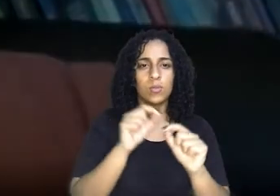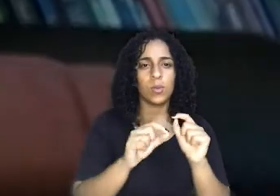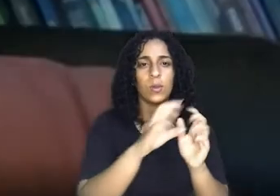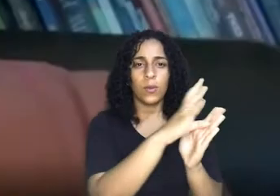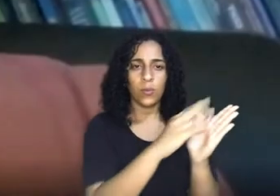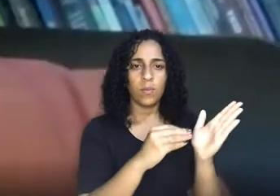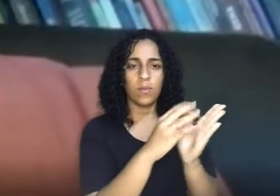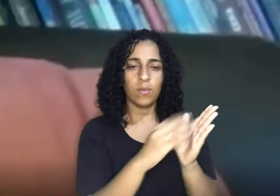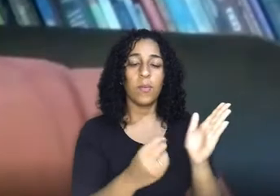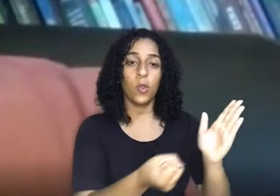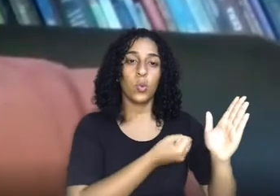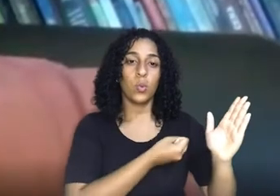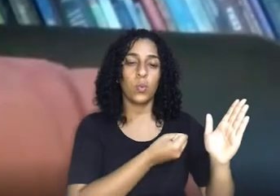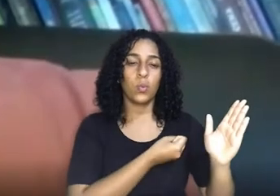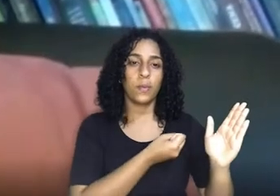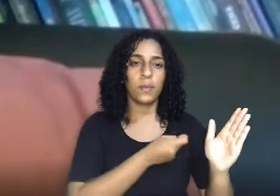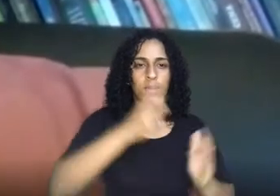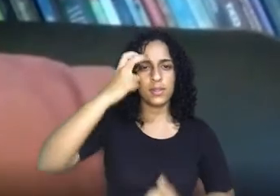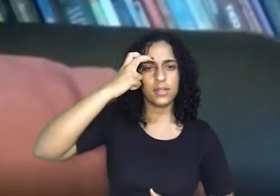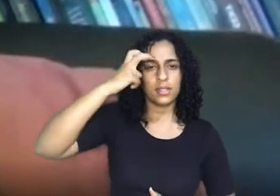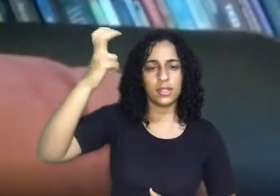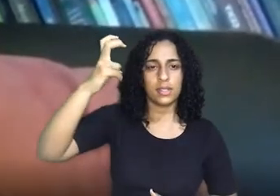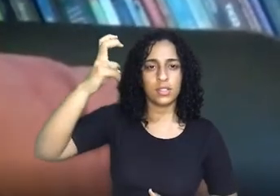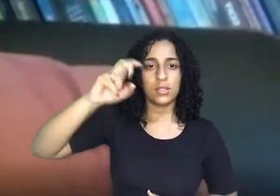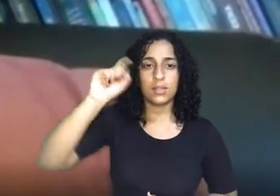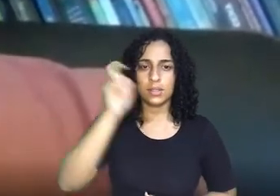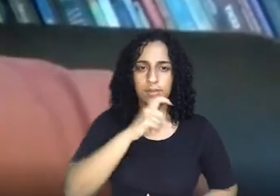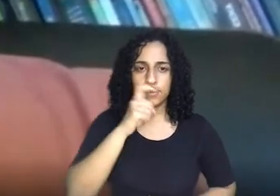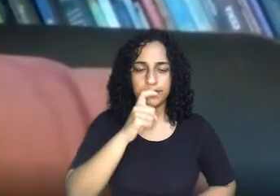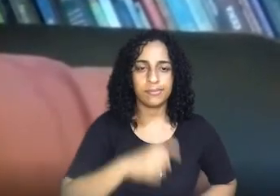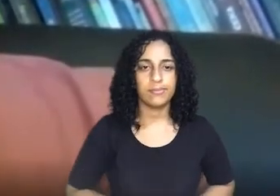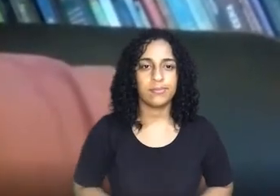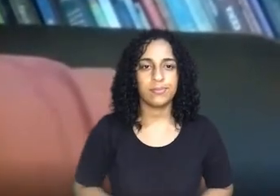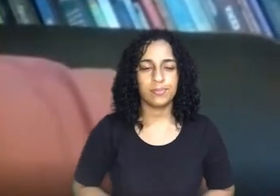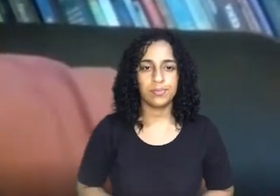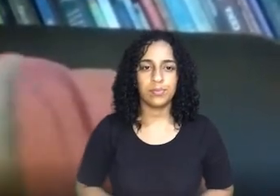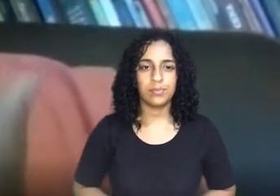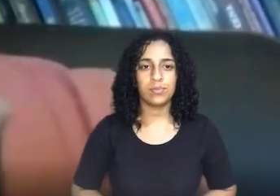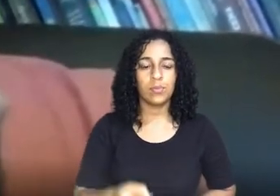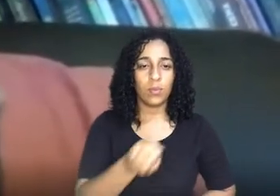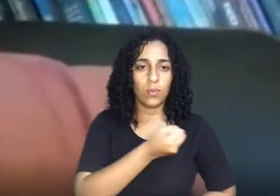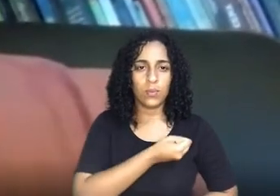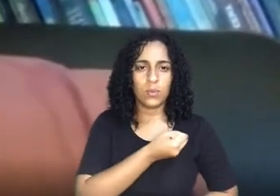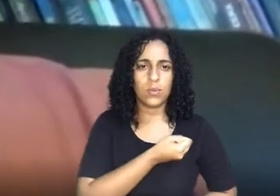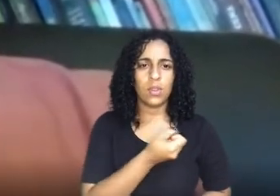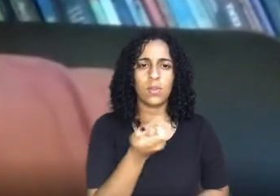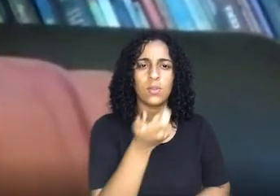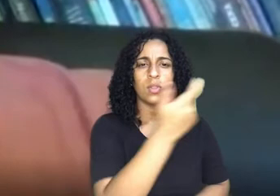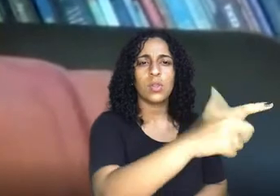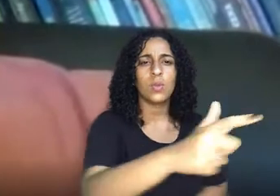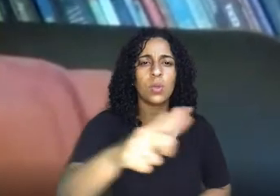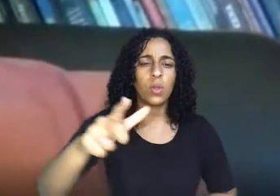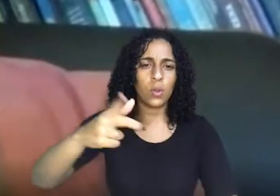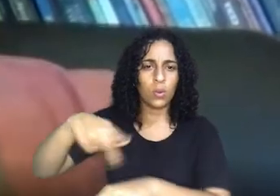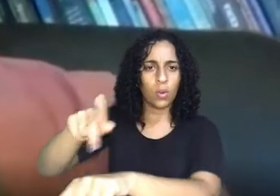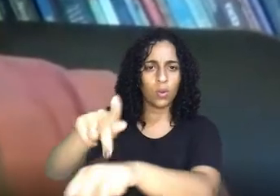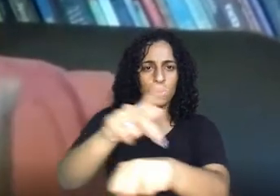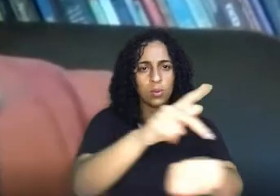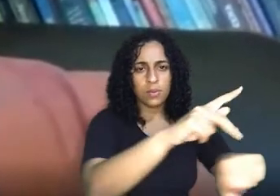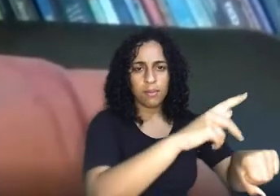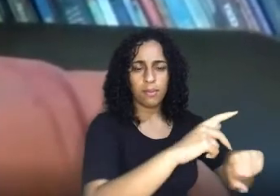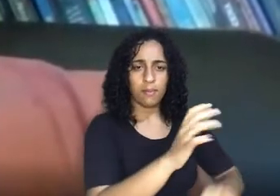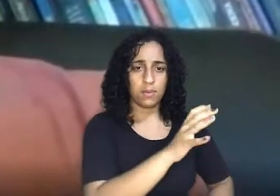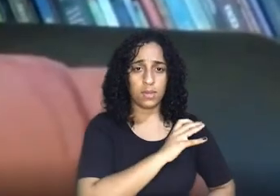via Inteligência Artificial os dados das Universidades Então os e fora do Brasil Estão levando a sua